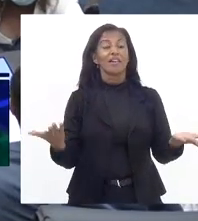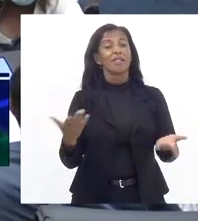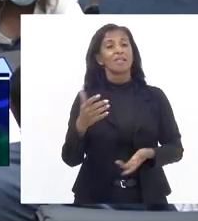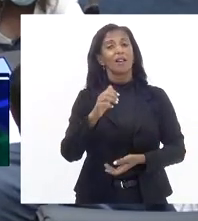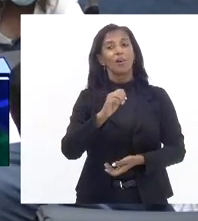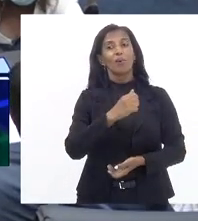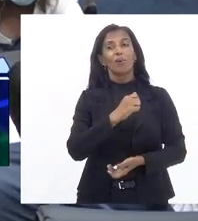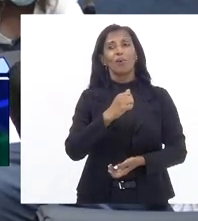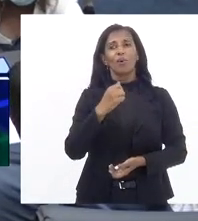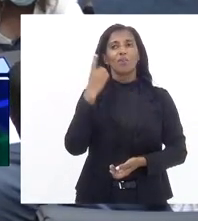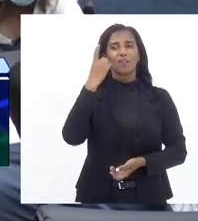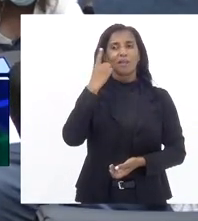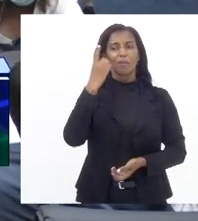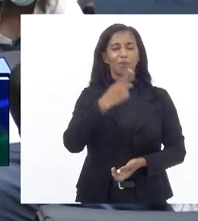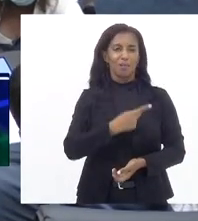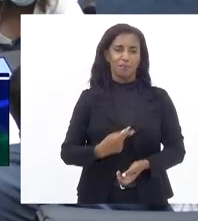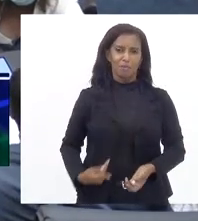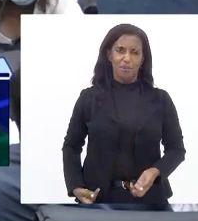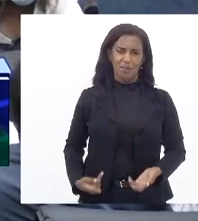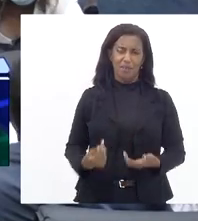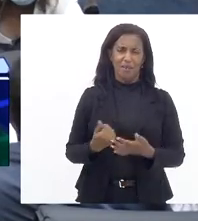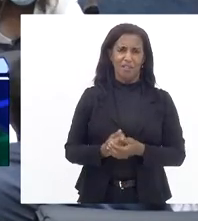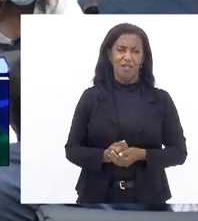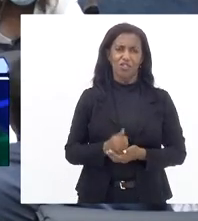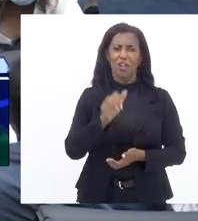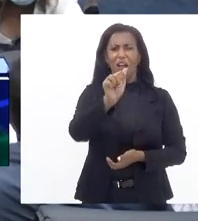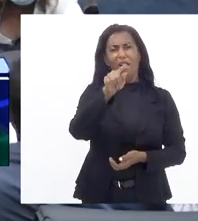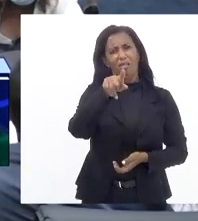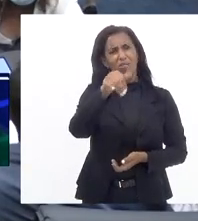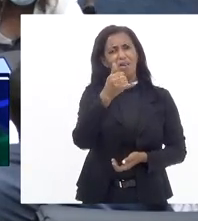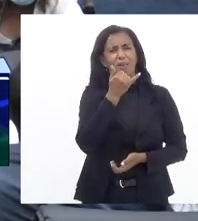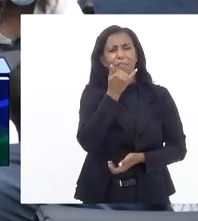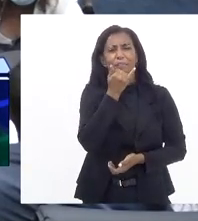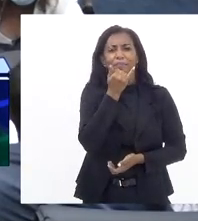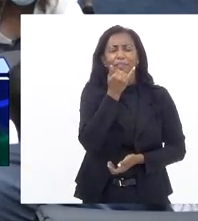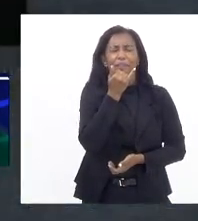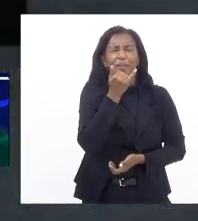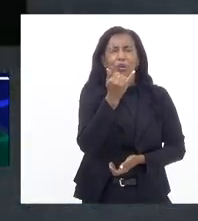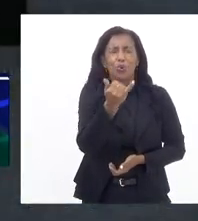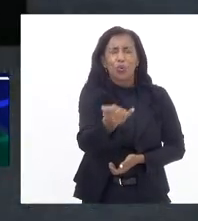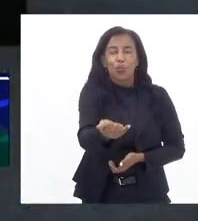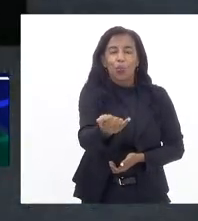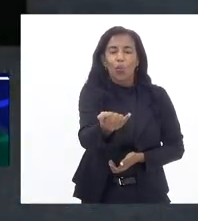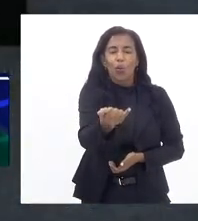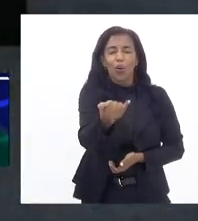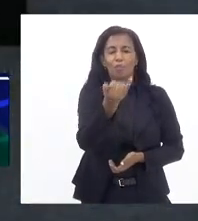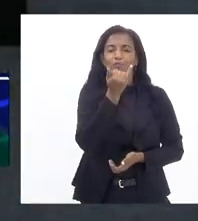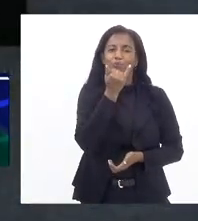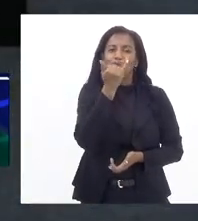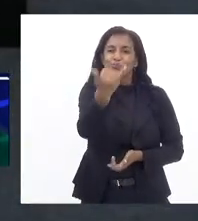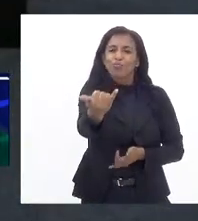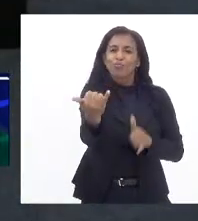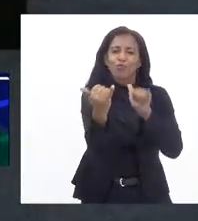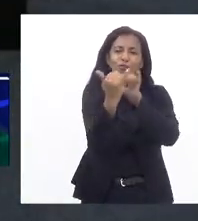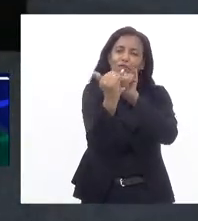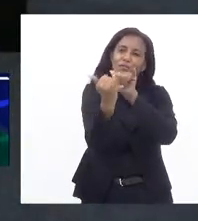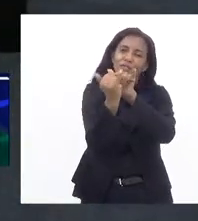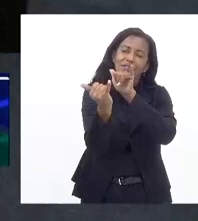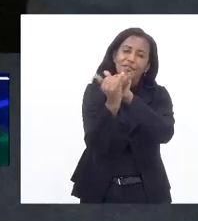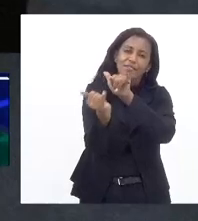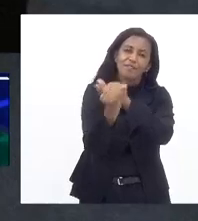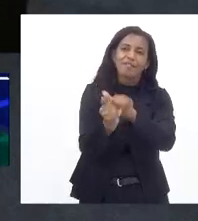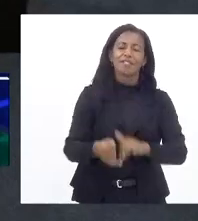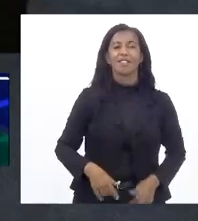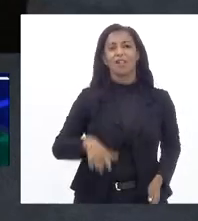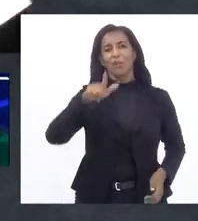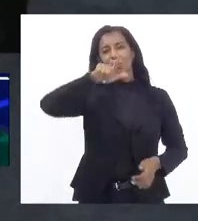André Ciliano, obrigado aos deputados. Adriana Baltazar, me perdoe mais uma vez, a omissão, imperdoável. Imperdoável,